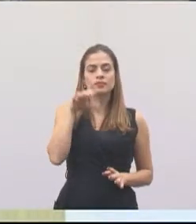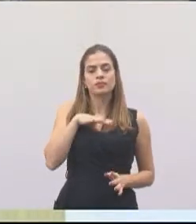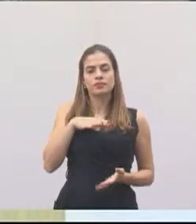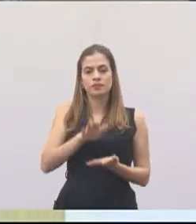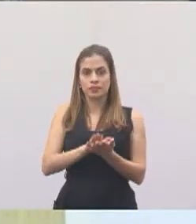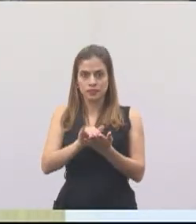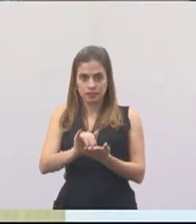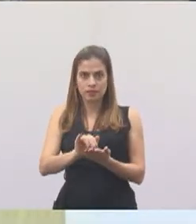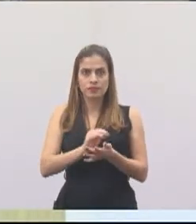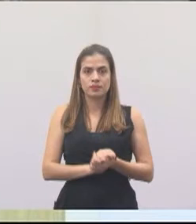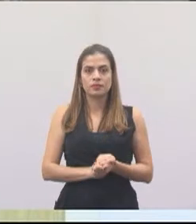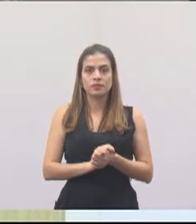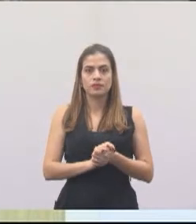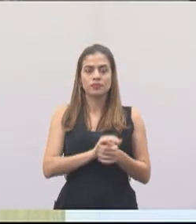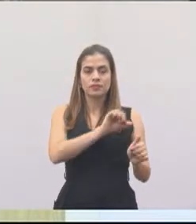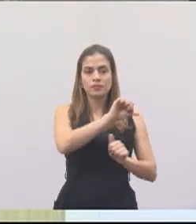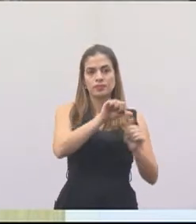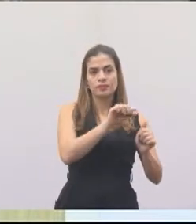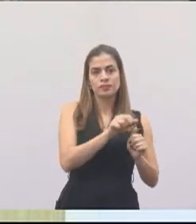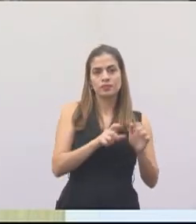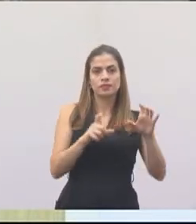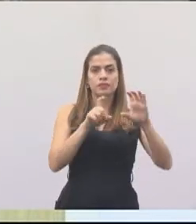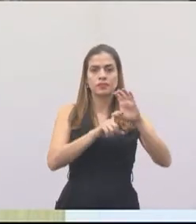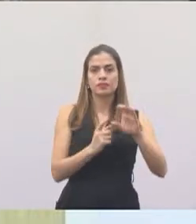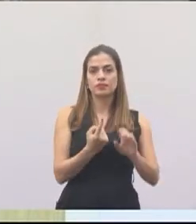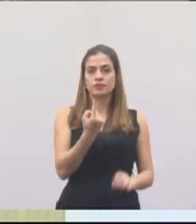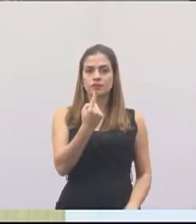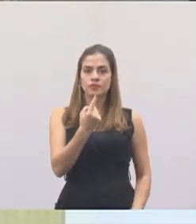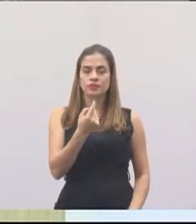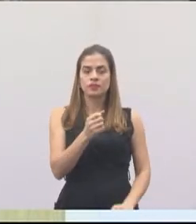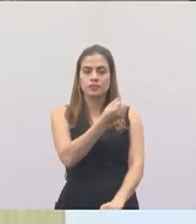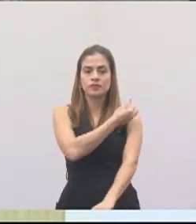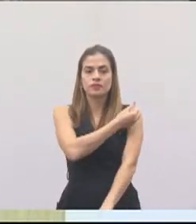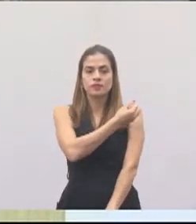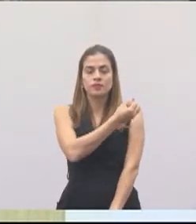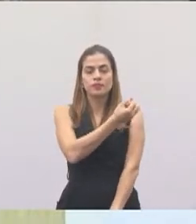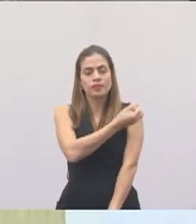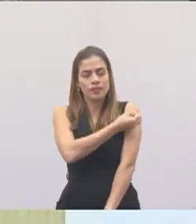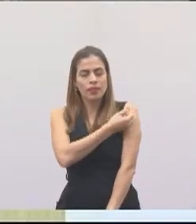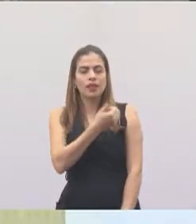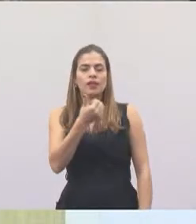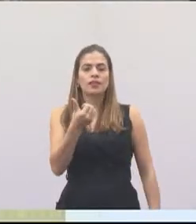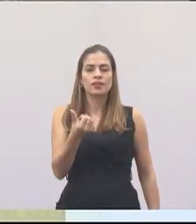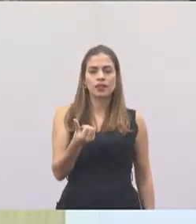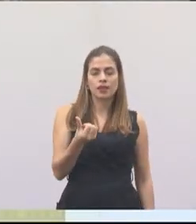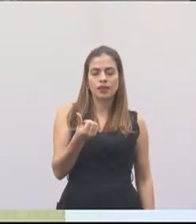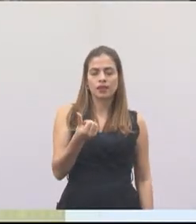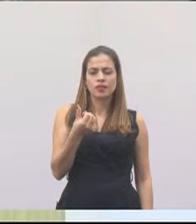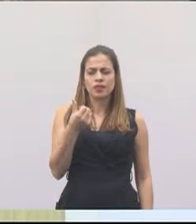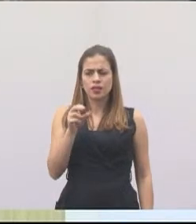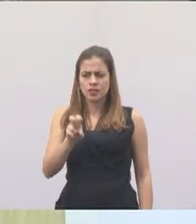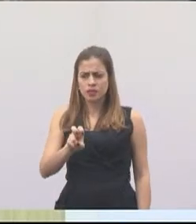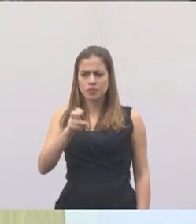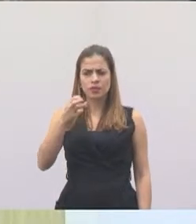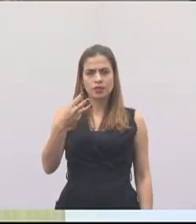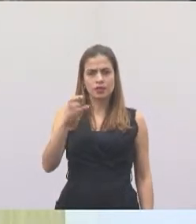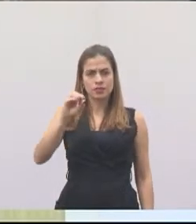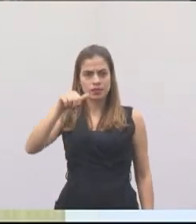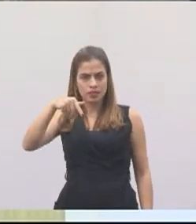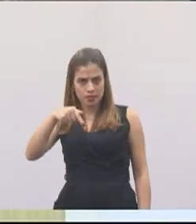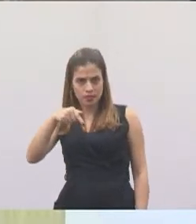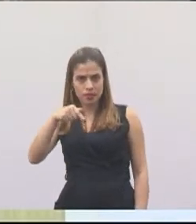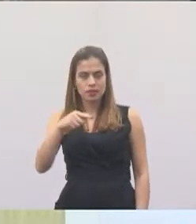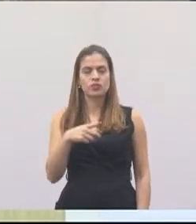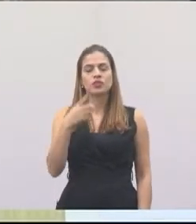Santana. Assunto altera o anexo 1 da lei 5.307 de 3 de dezembro de 2008,